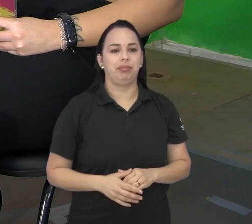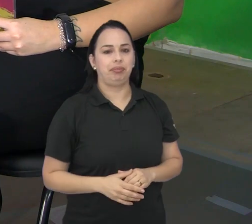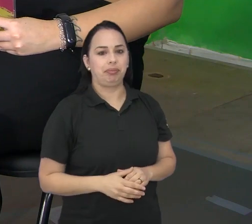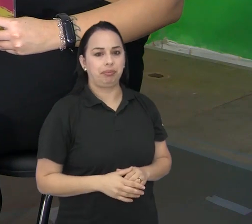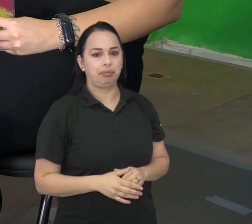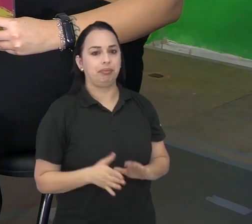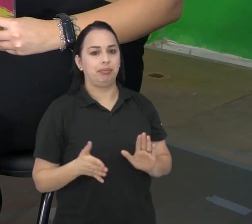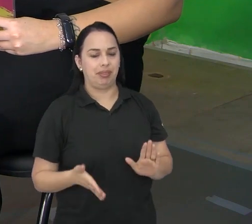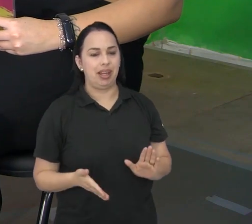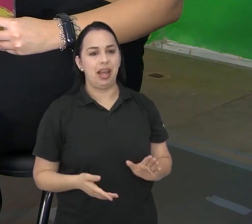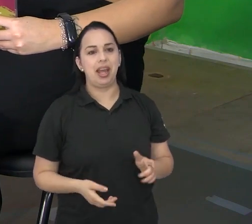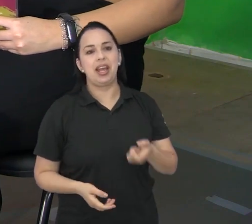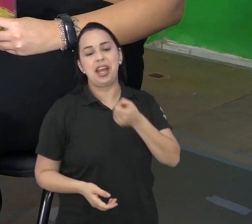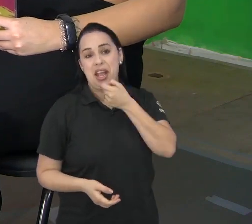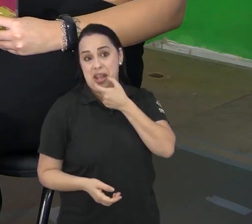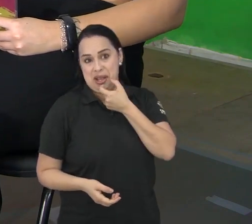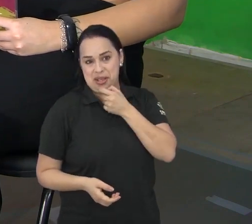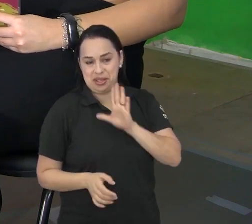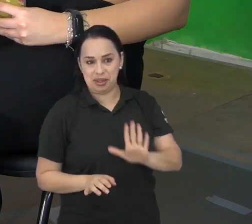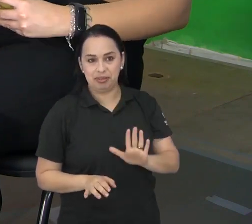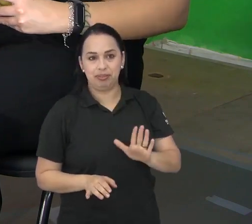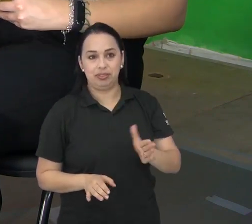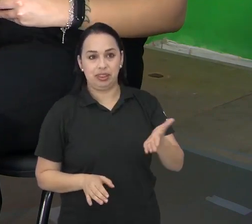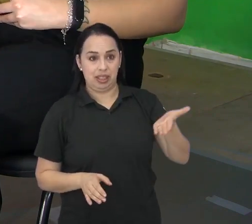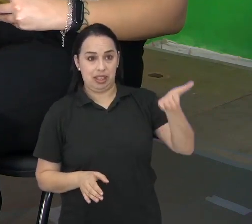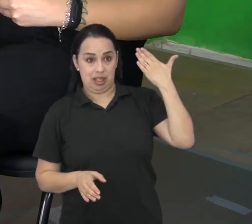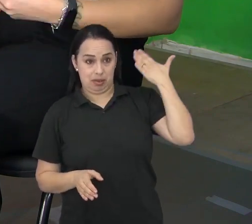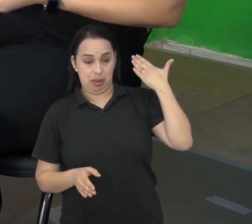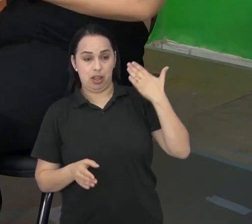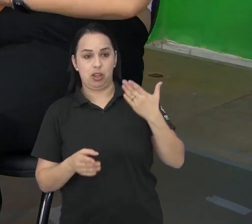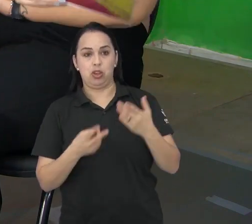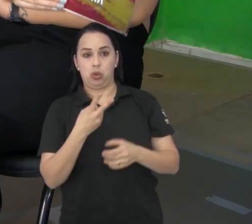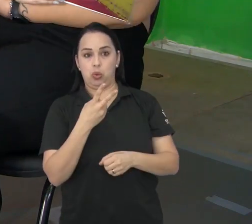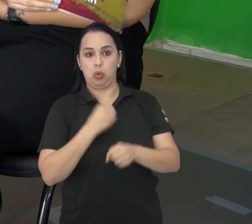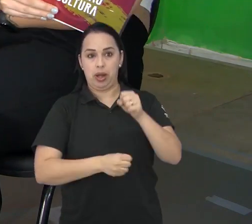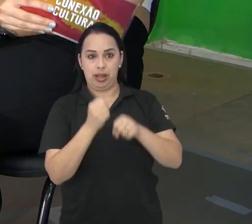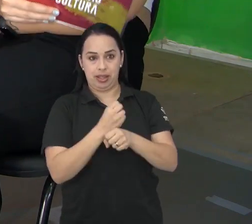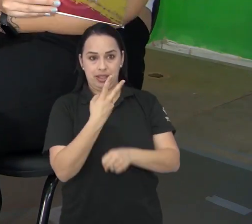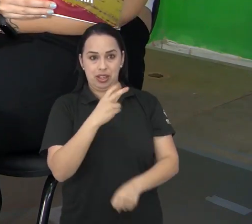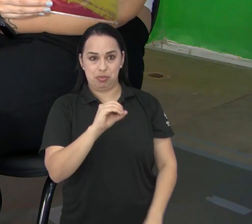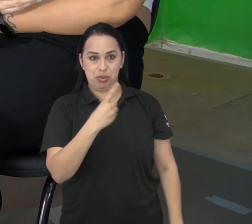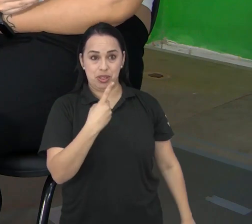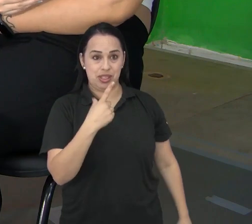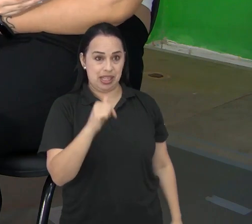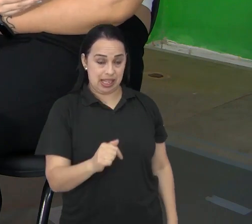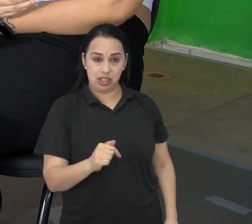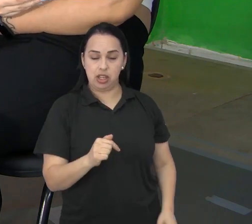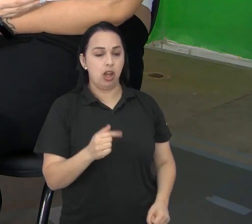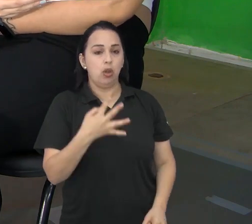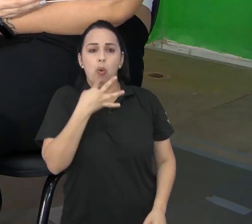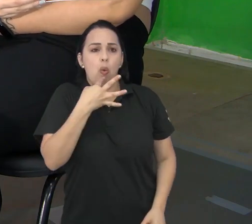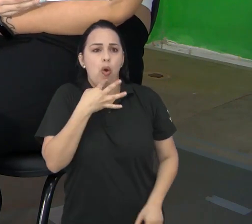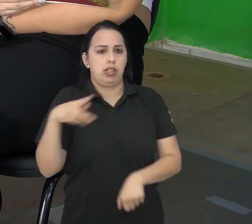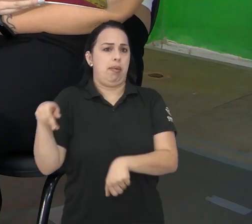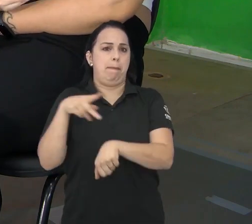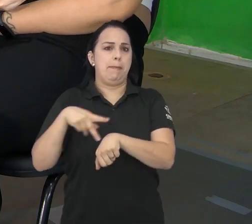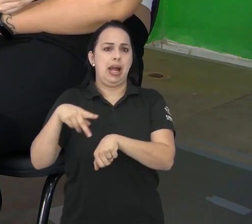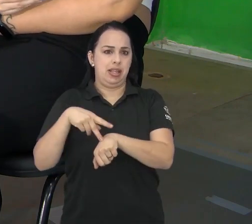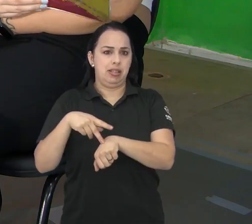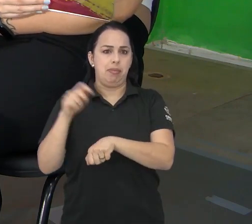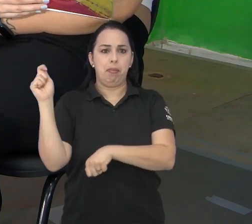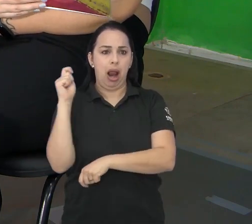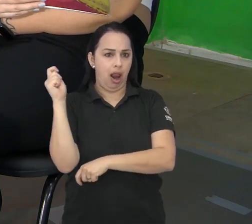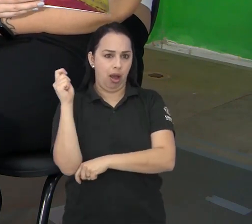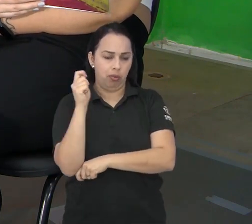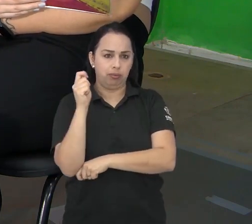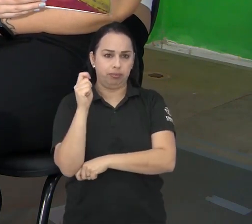até engraçado isso, porque anterior a 2017 eu nem sabia o que era Malawi, nem conhecia, né? Apesar de já saber alguns